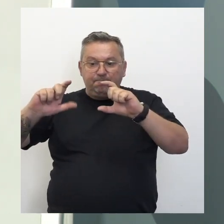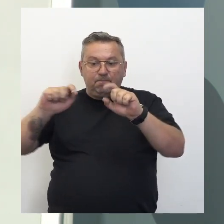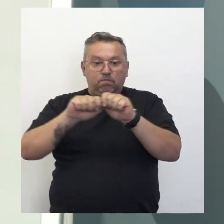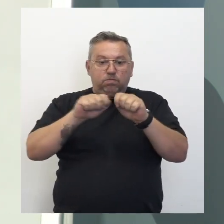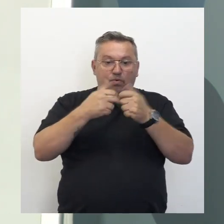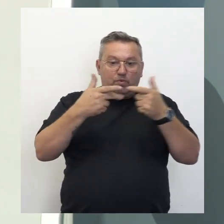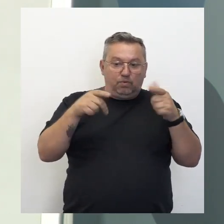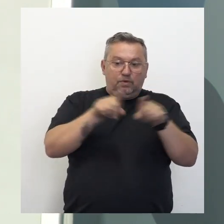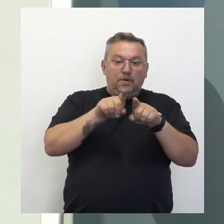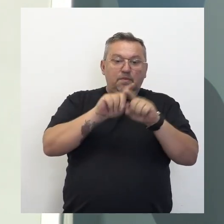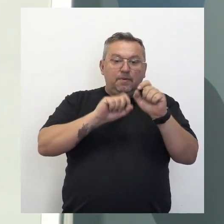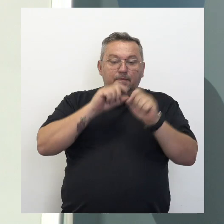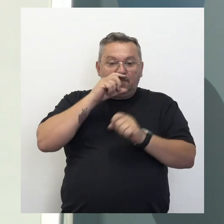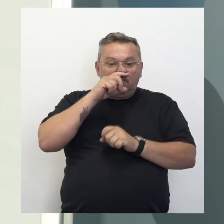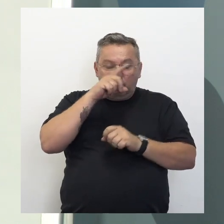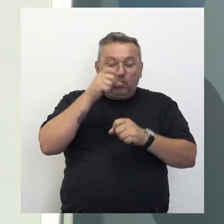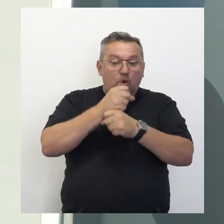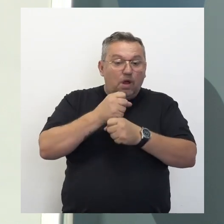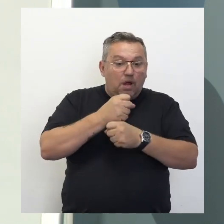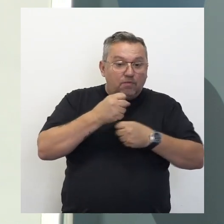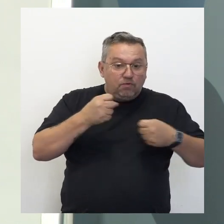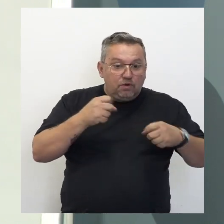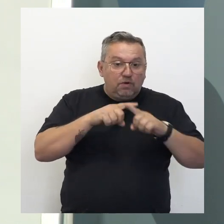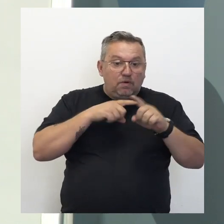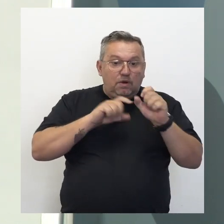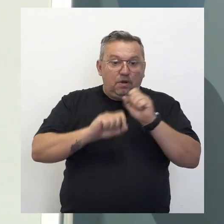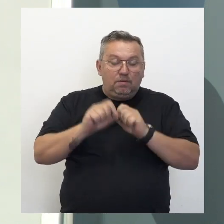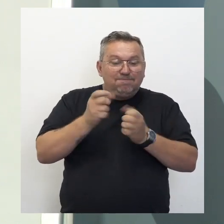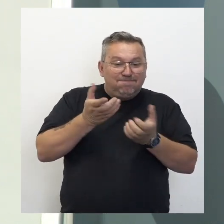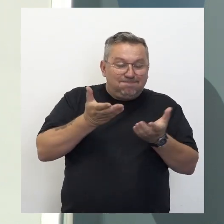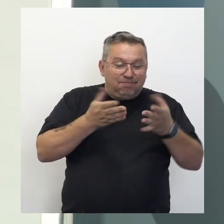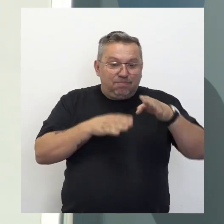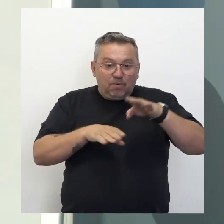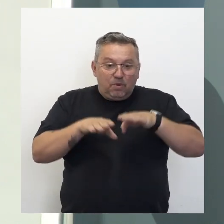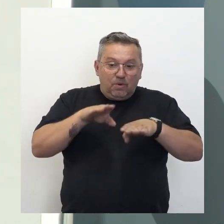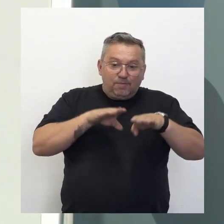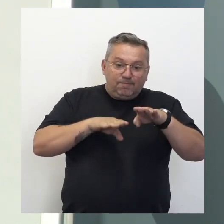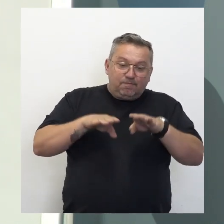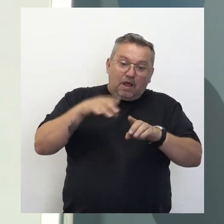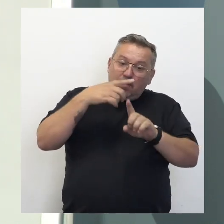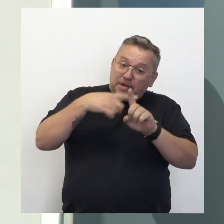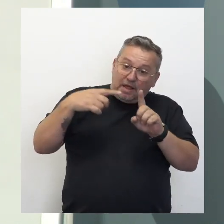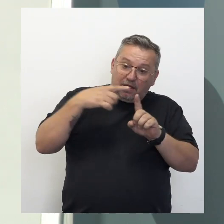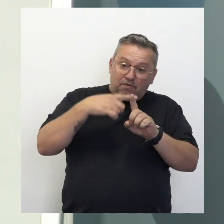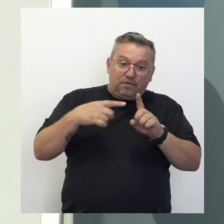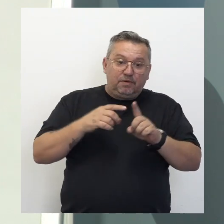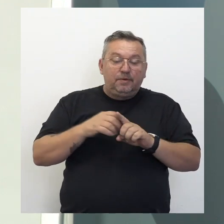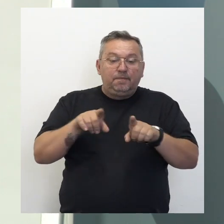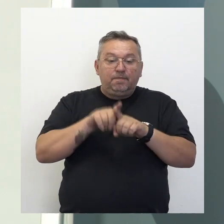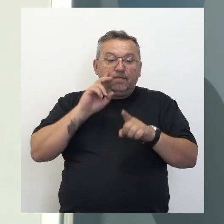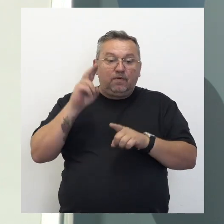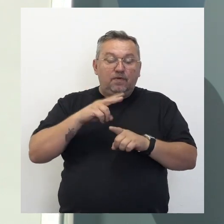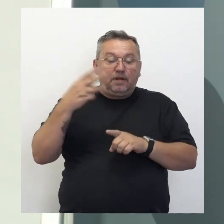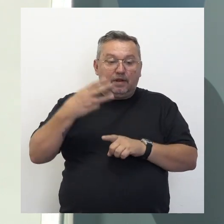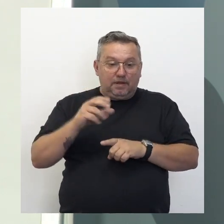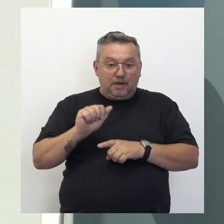a reação inversa, né, do reagente, vai estar mais ou menos equilibrada. Digamos assim que está no meio, perfeito? Se a gente olhar a terceira